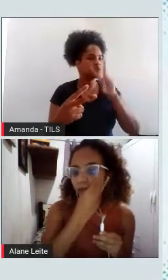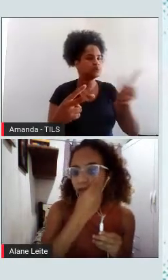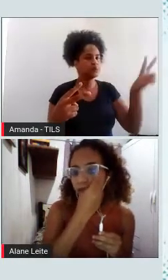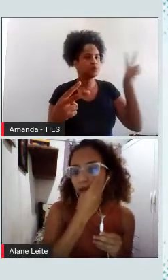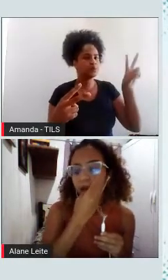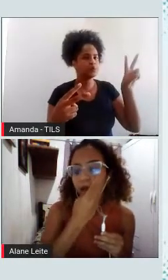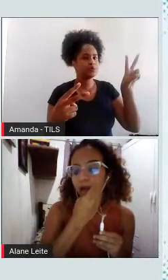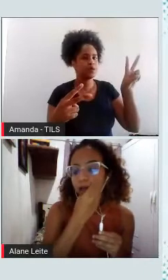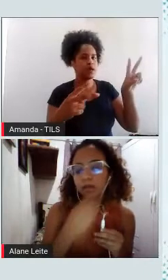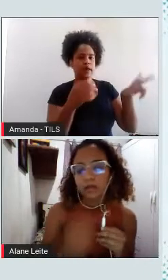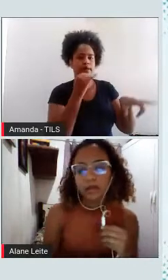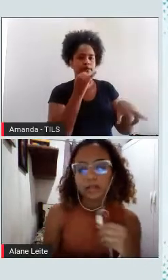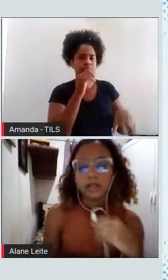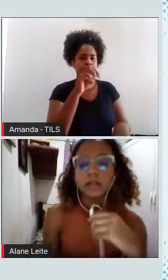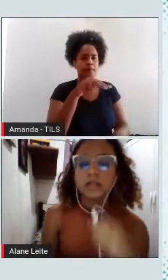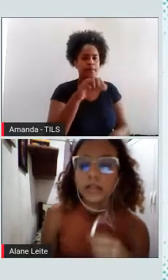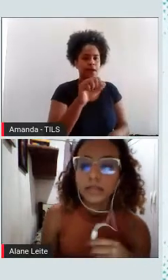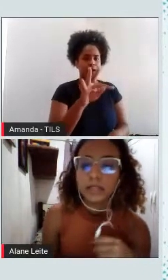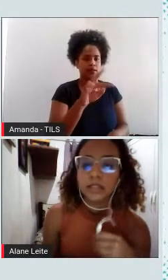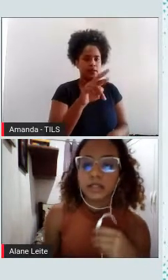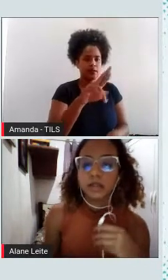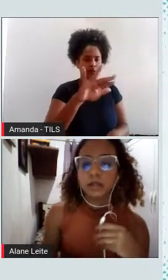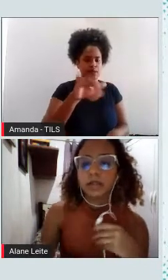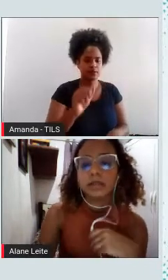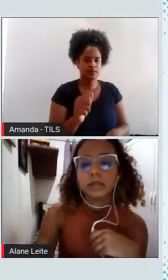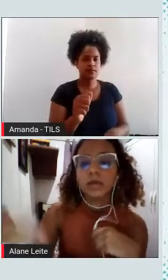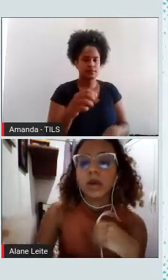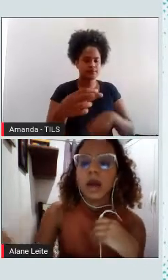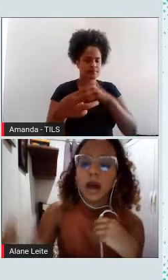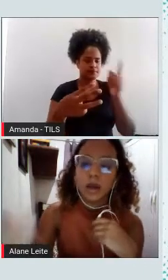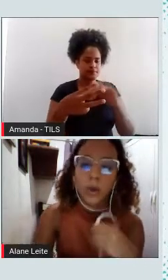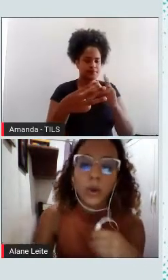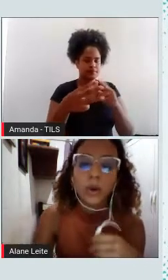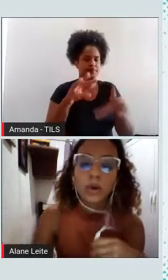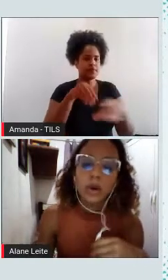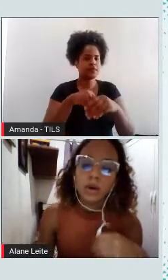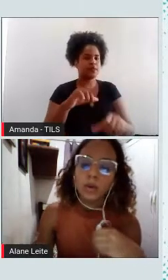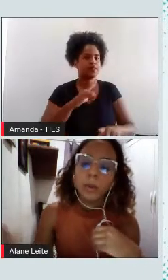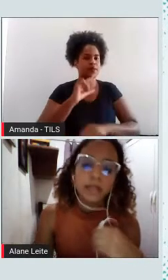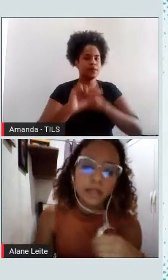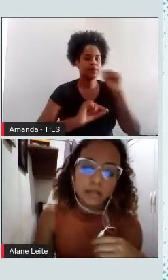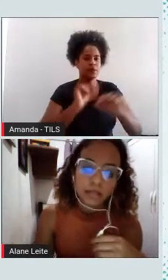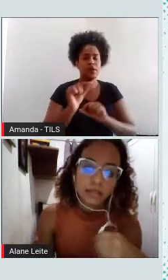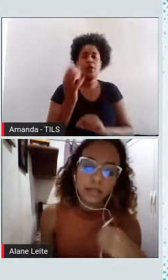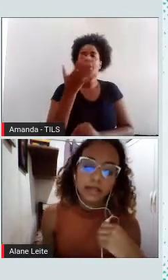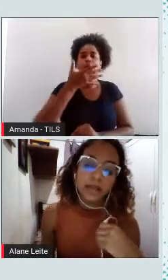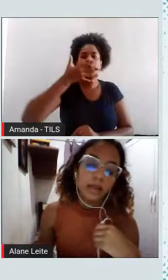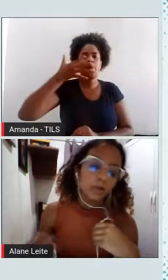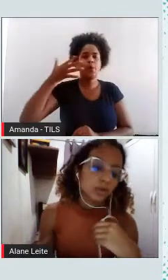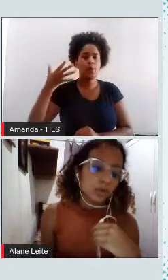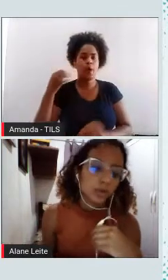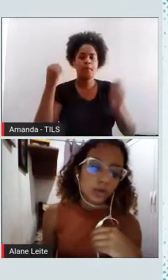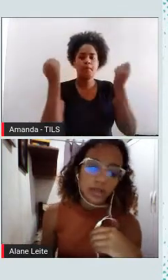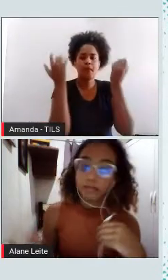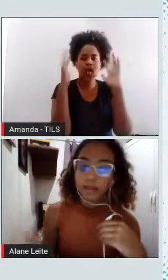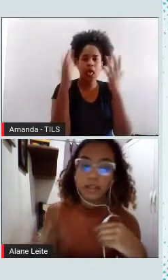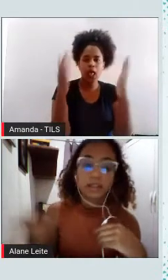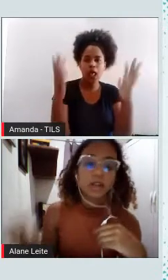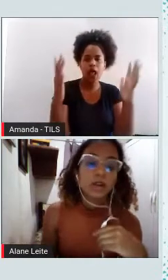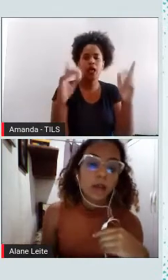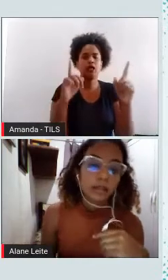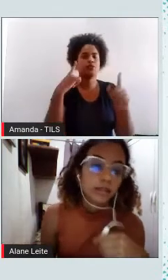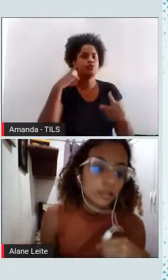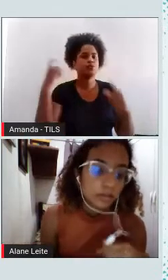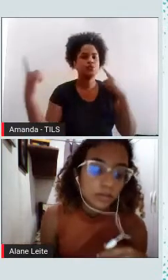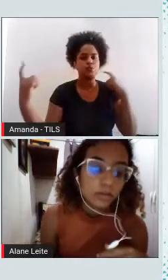Então, por exemplo, nas organolépticas a gente tem como exemplo a cor, o brilho dessa matéria, o som que ela